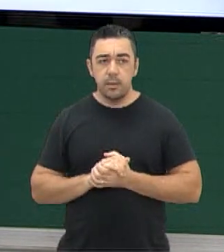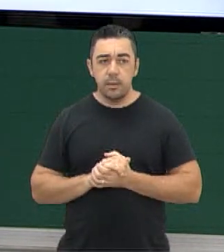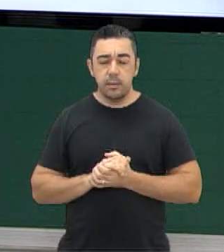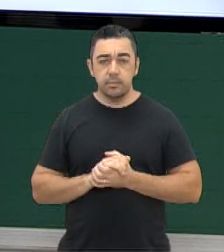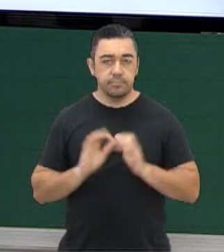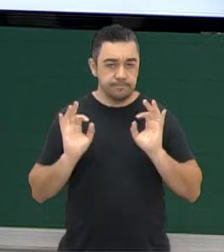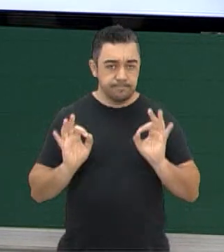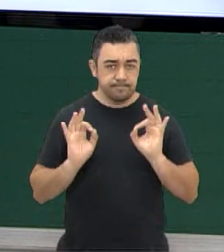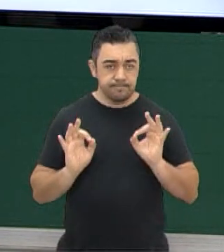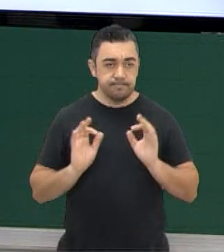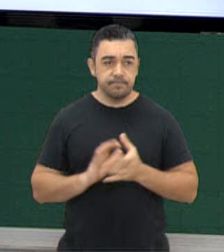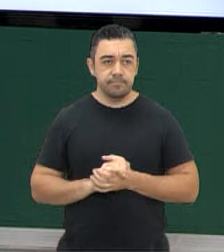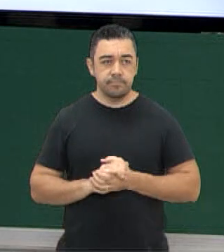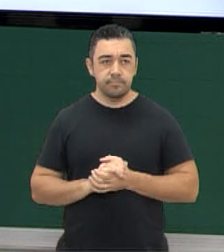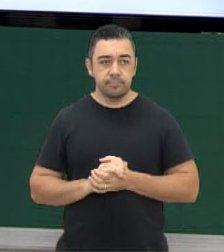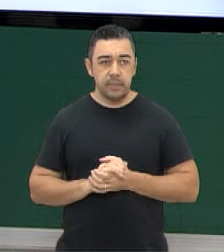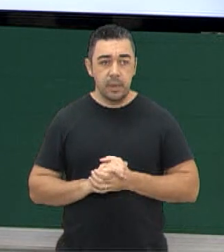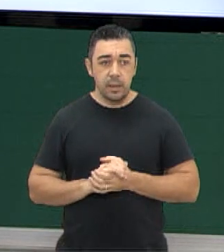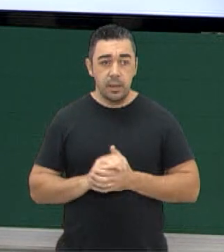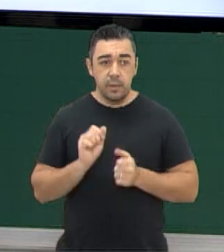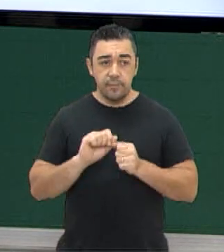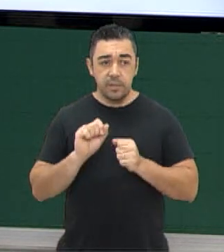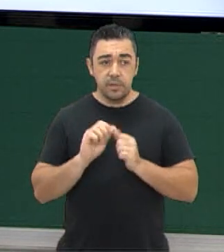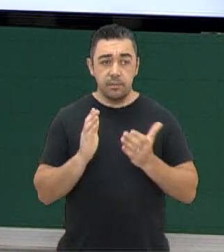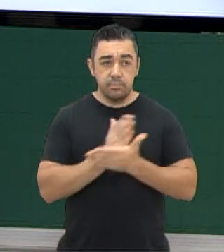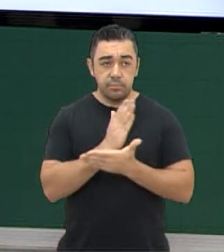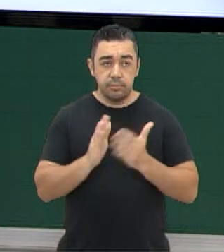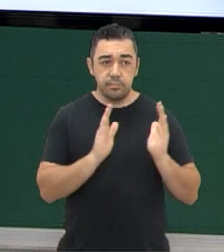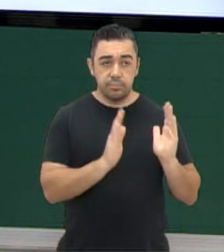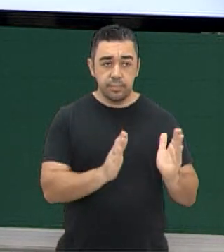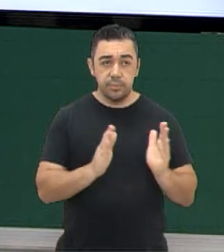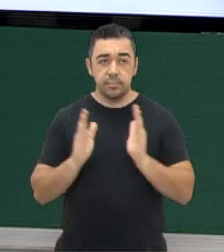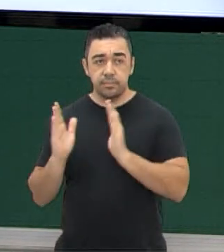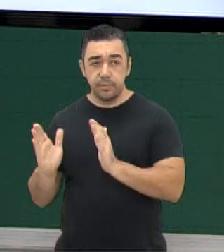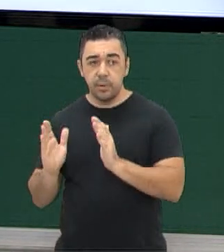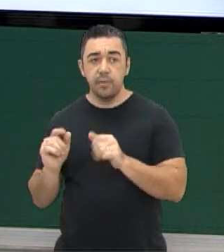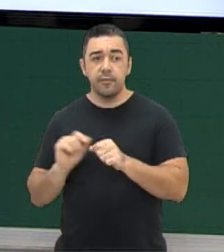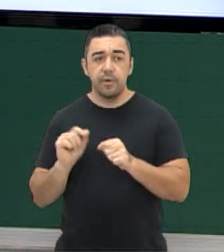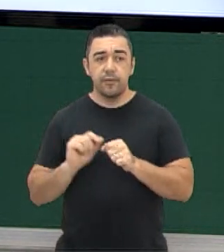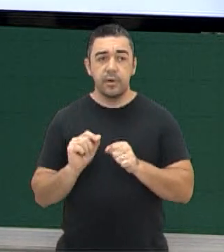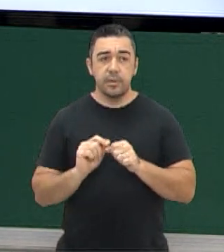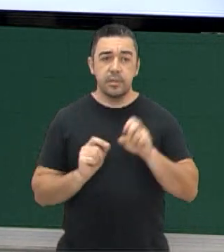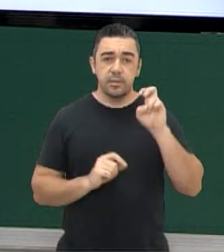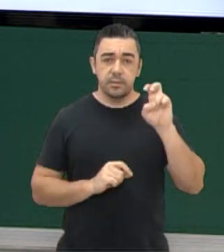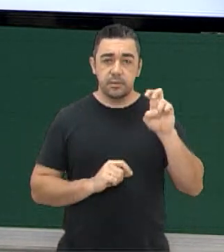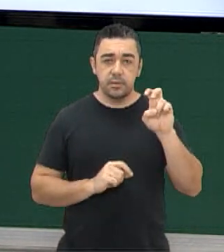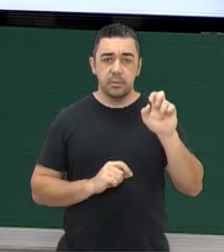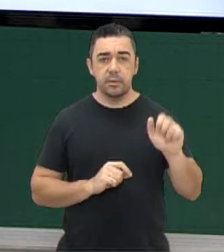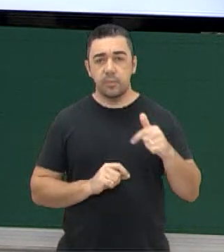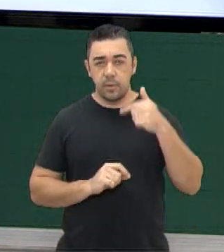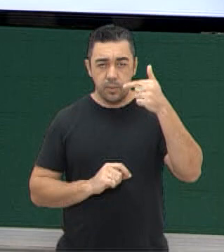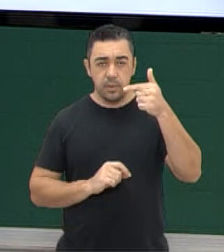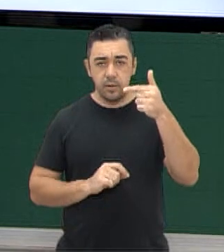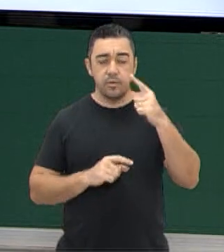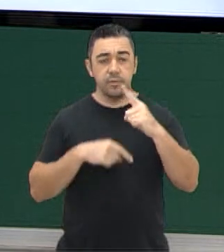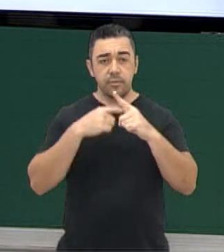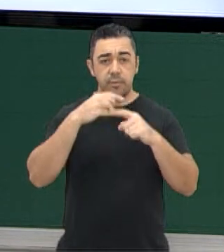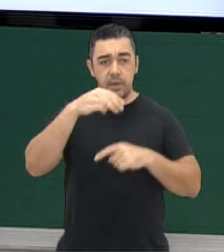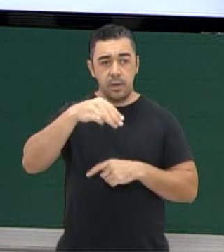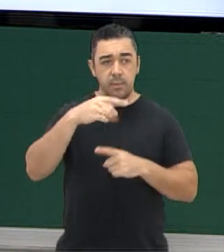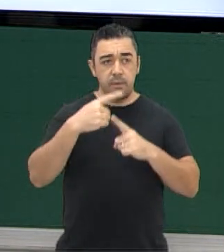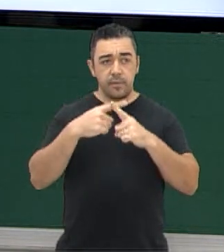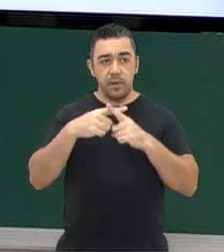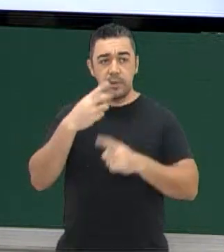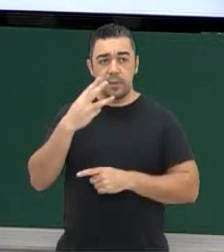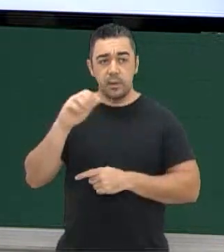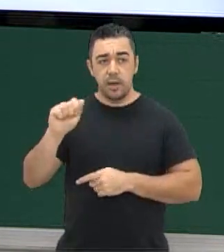m ao quadrado. Se eu fizer por partes, eu vou ter o quê? 5 ao quadrado de m vezes 3a.